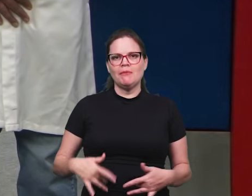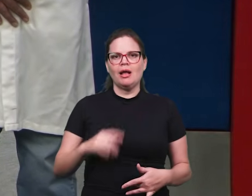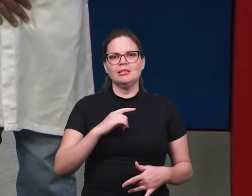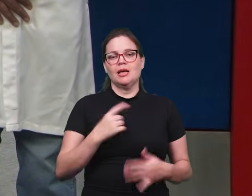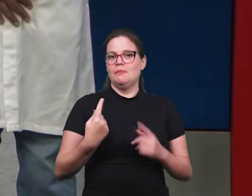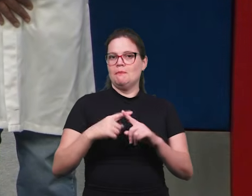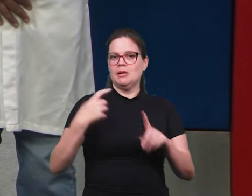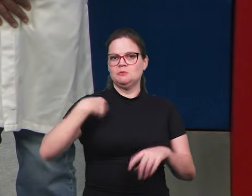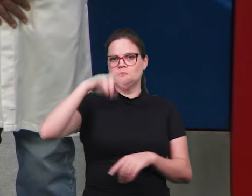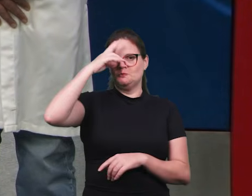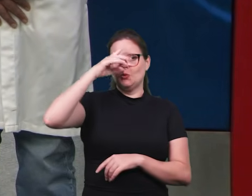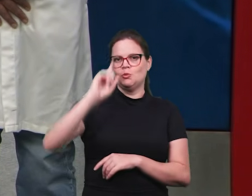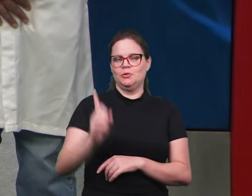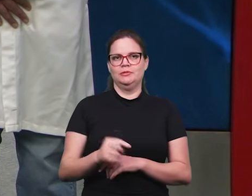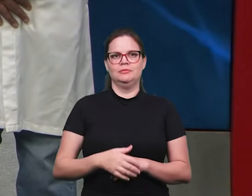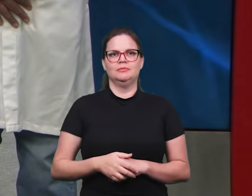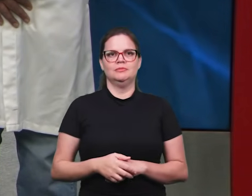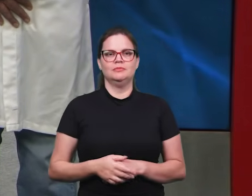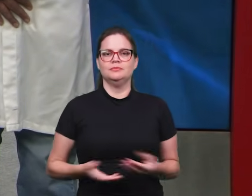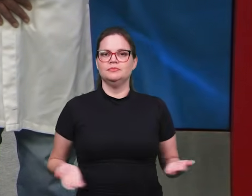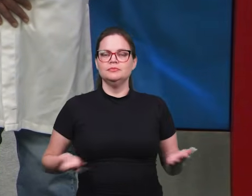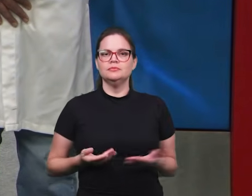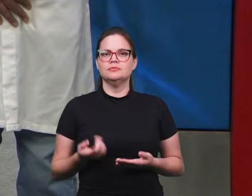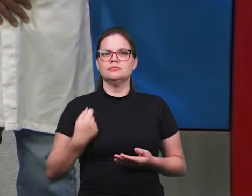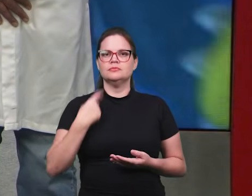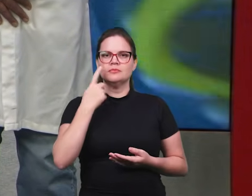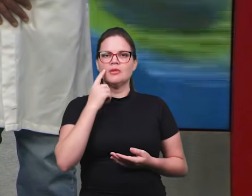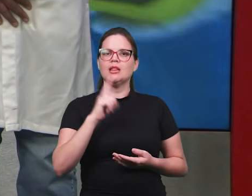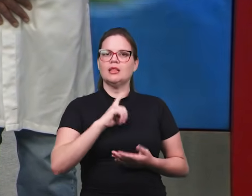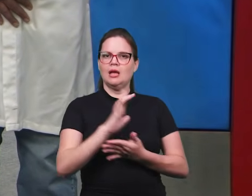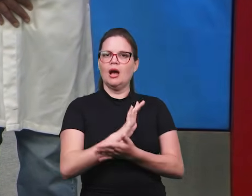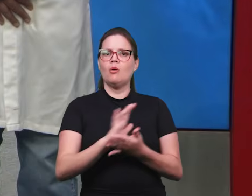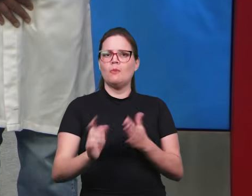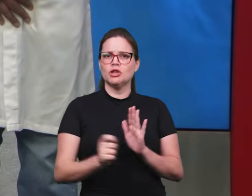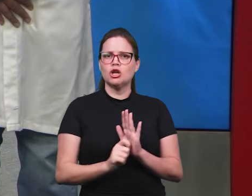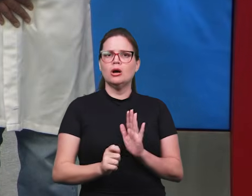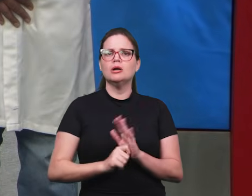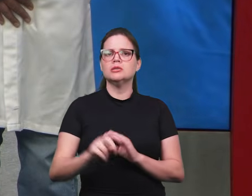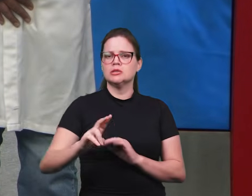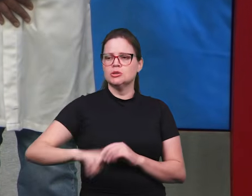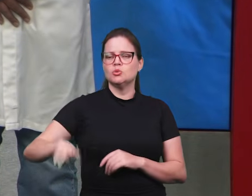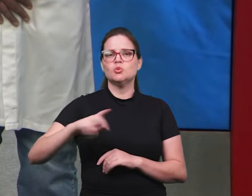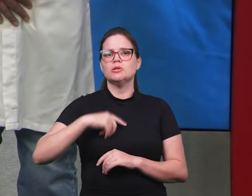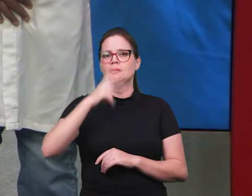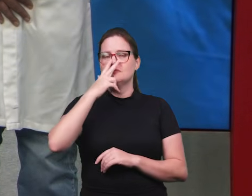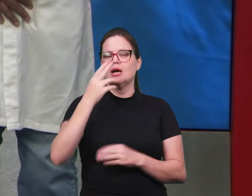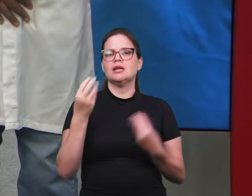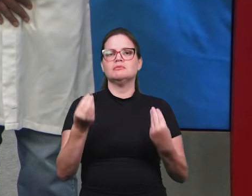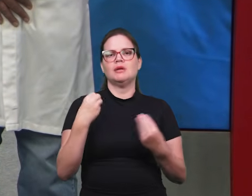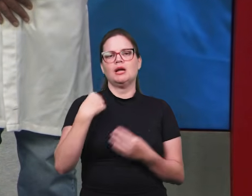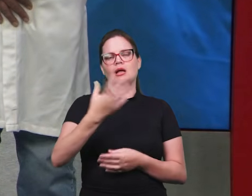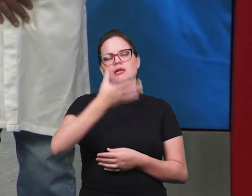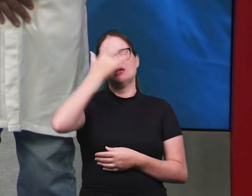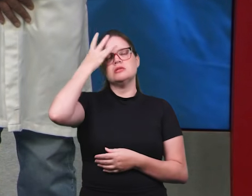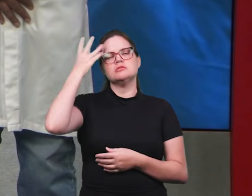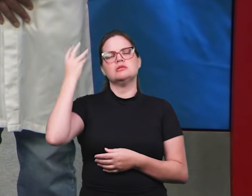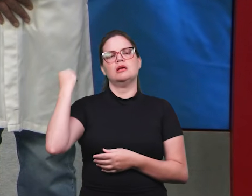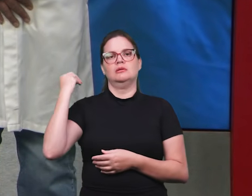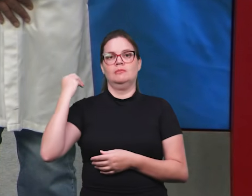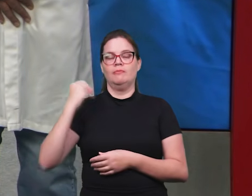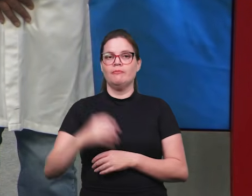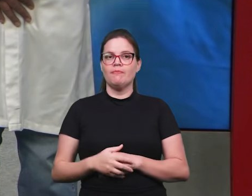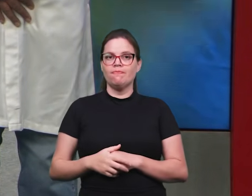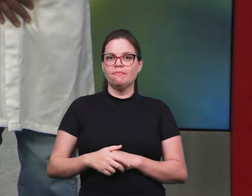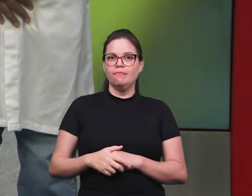lembra, né. E hoje nós temos recursos, nós temos drogas que fazem esse tipo de amnésia, né. O paciente,